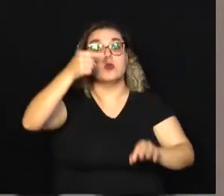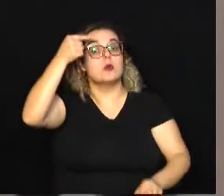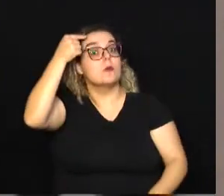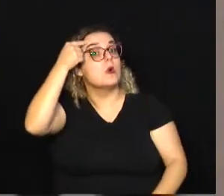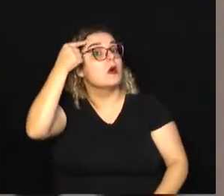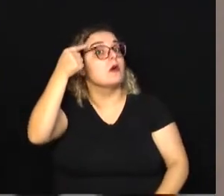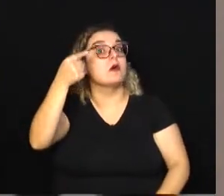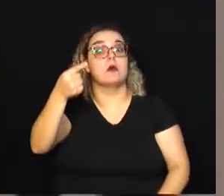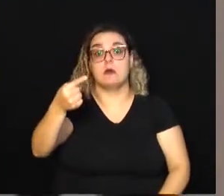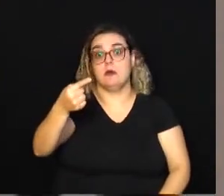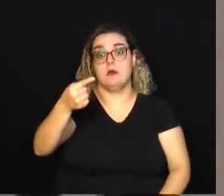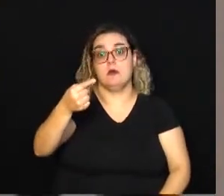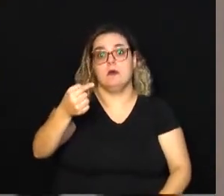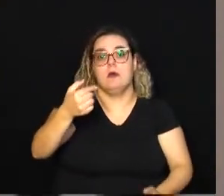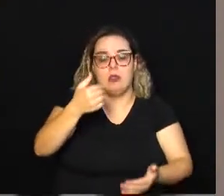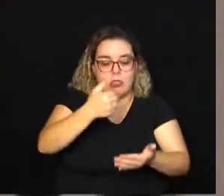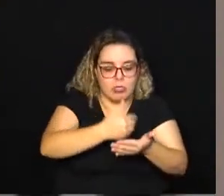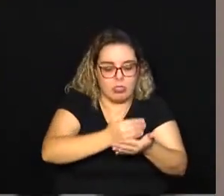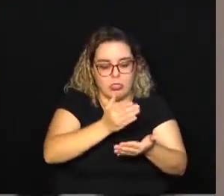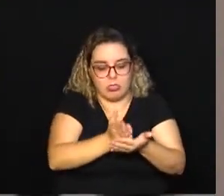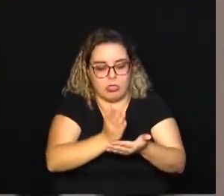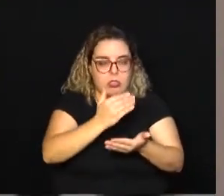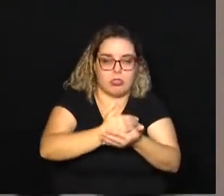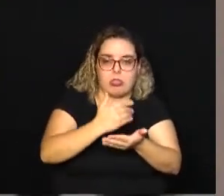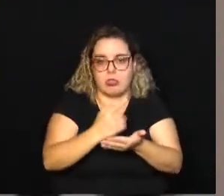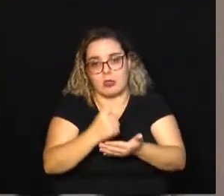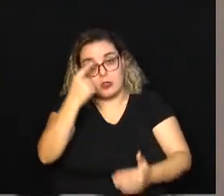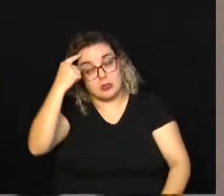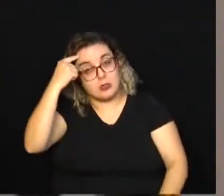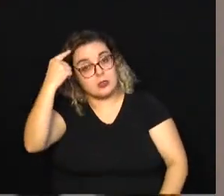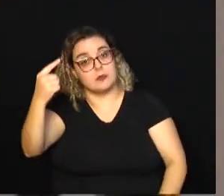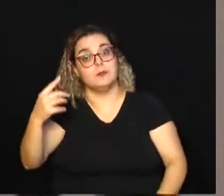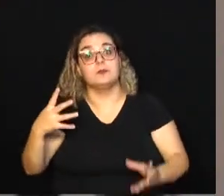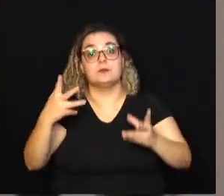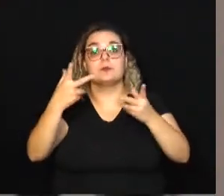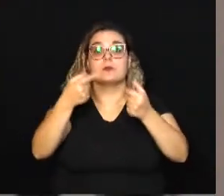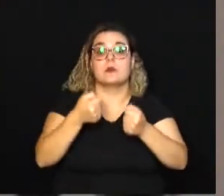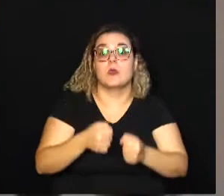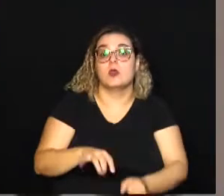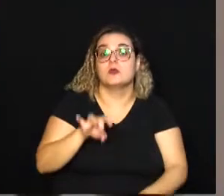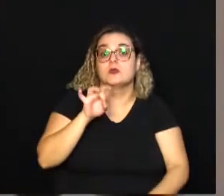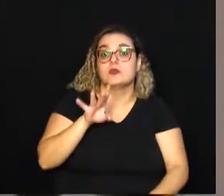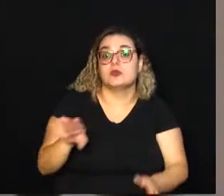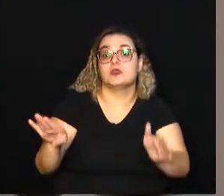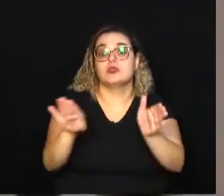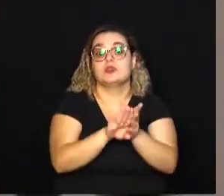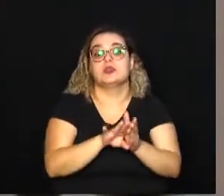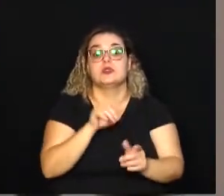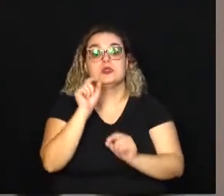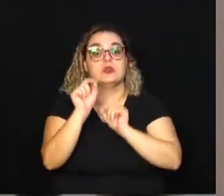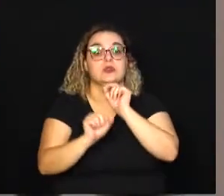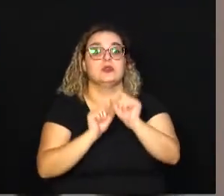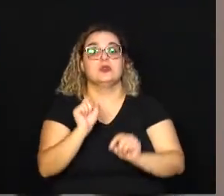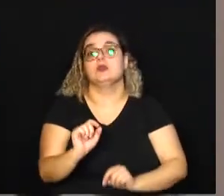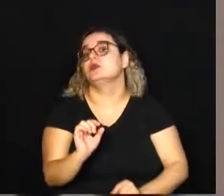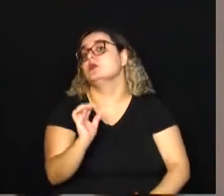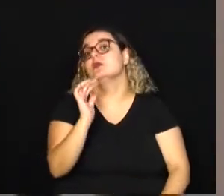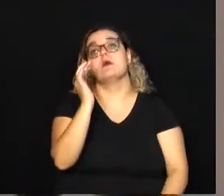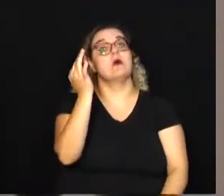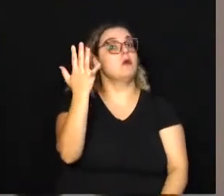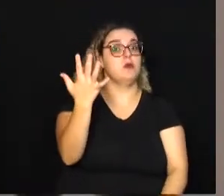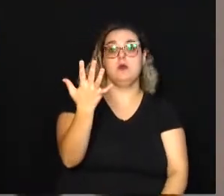essa fragmentação dessas ideias todas, ela só vem e acontece